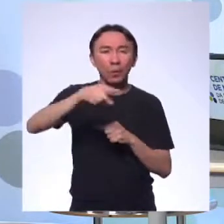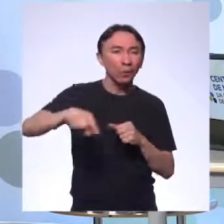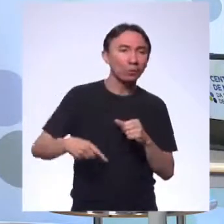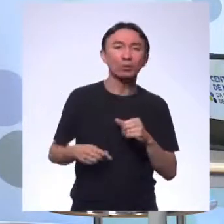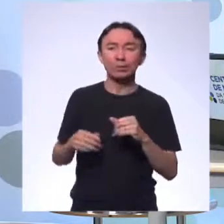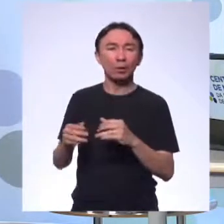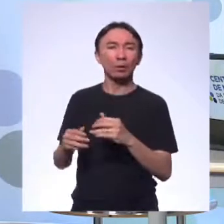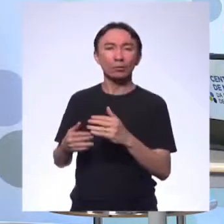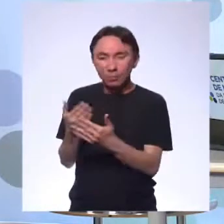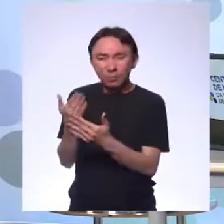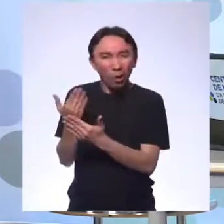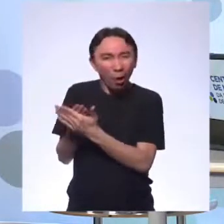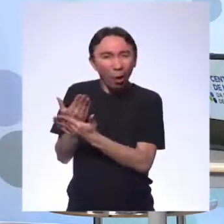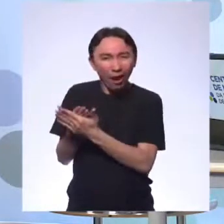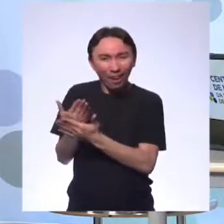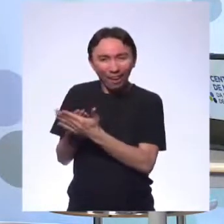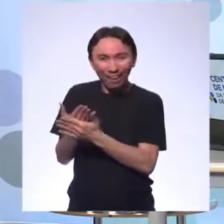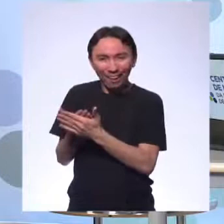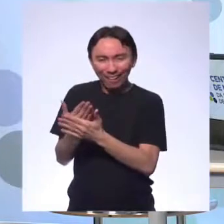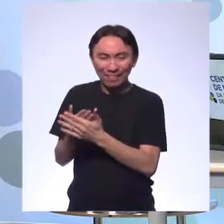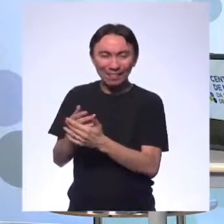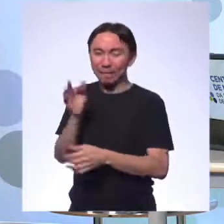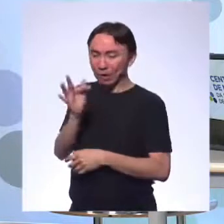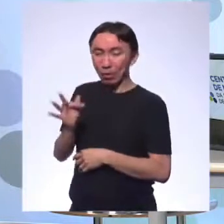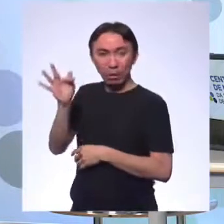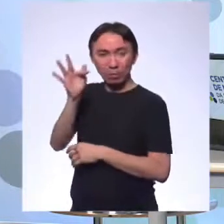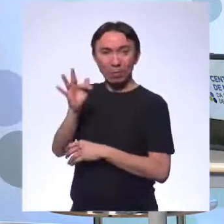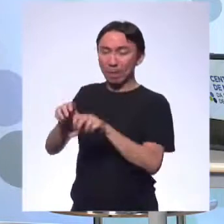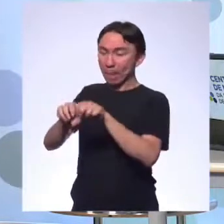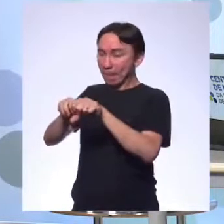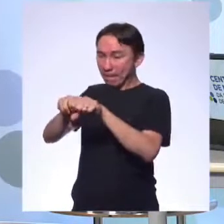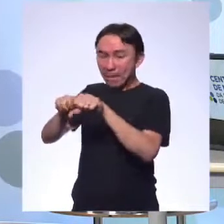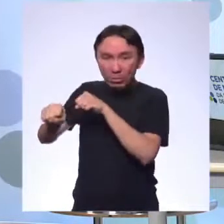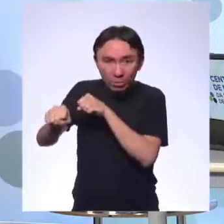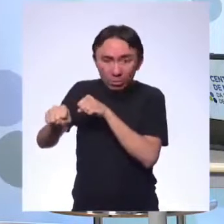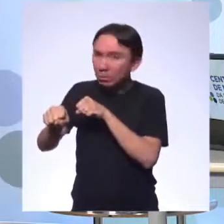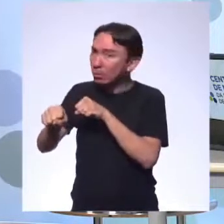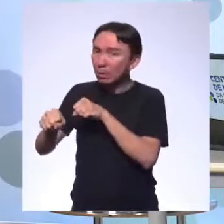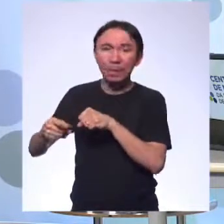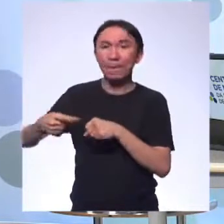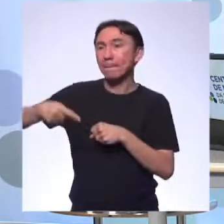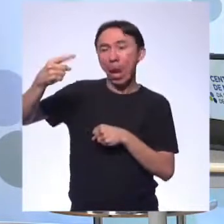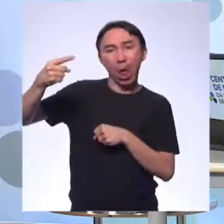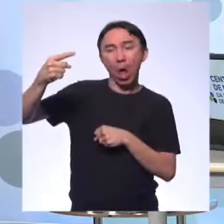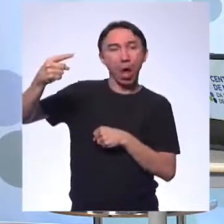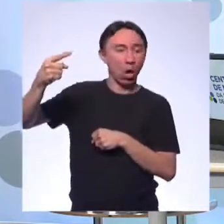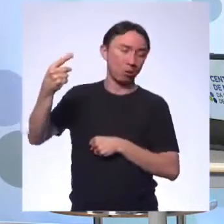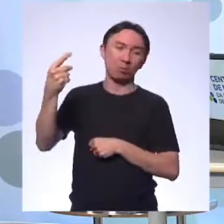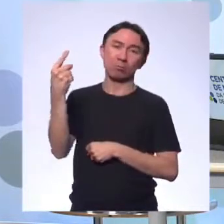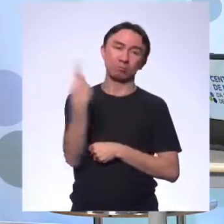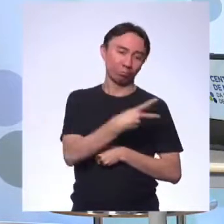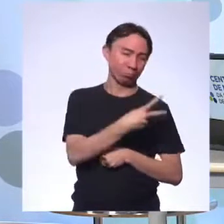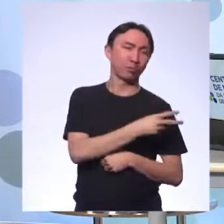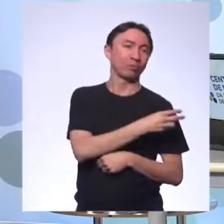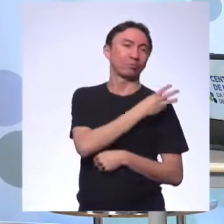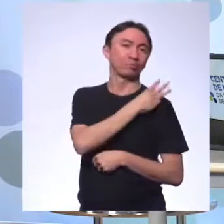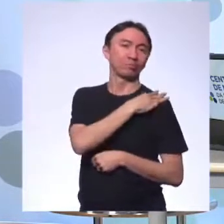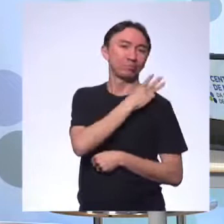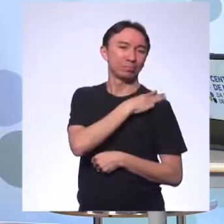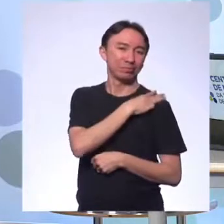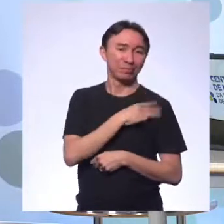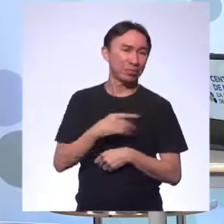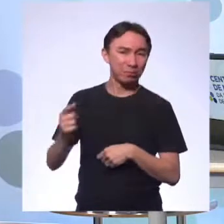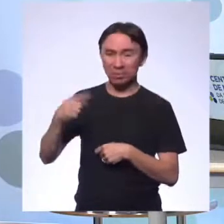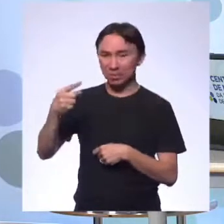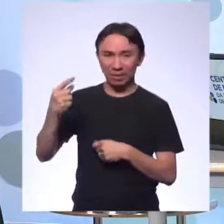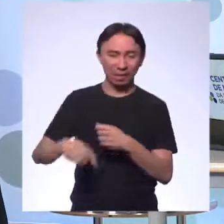específico de conhecimento ali do que quando a gente está no ensino médio. Aí, se a gente passa para o mestrado, a gente está num nível mais específico ainda.